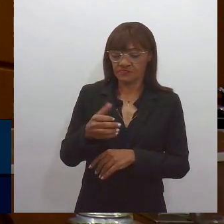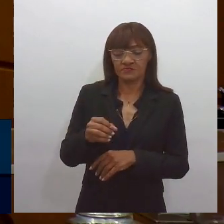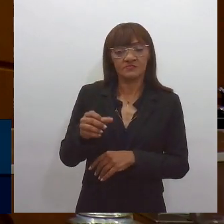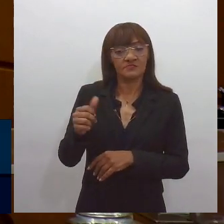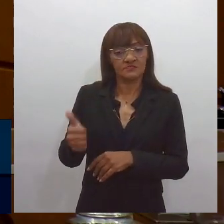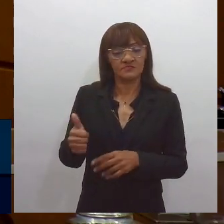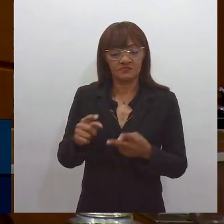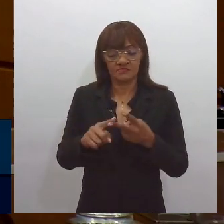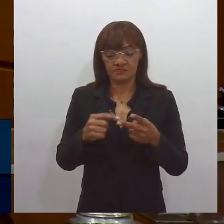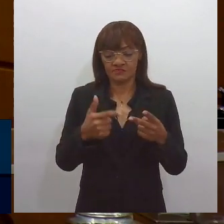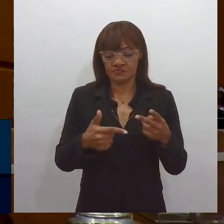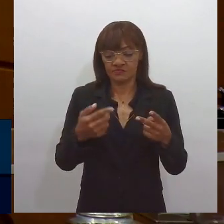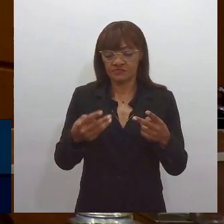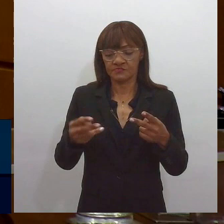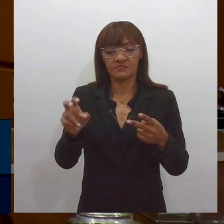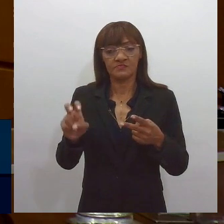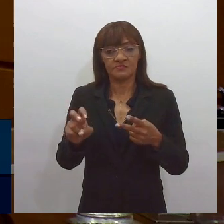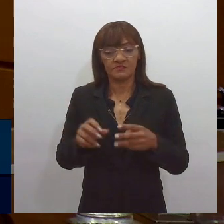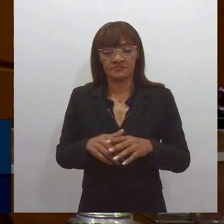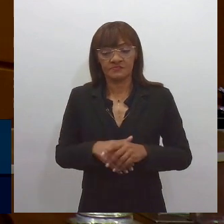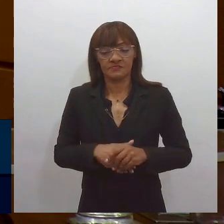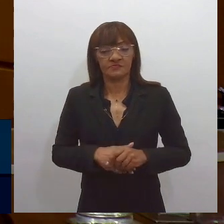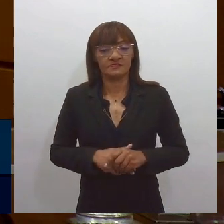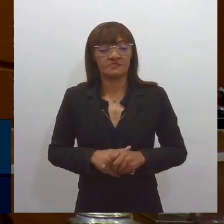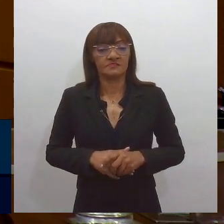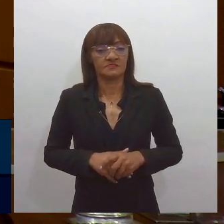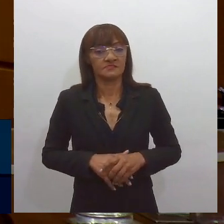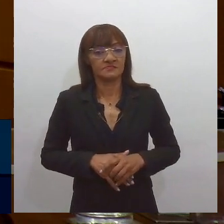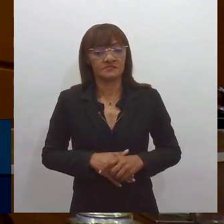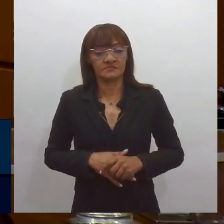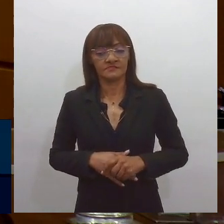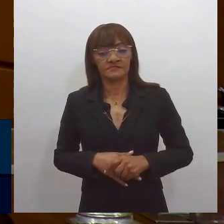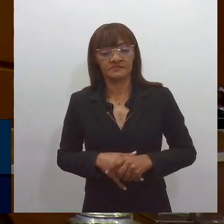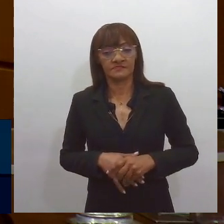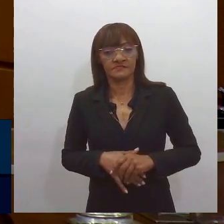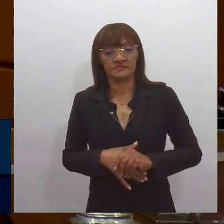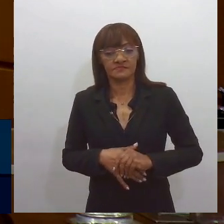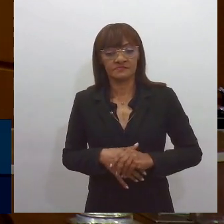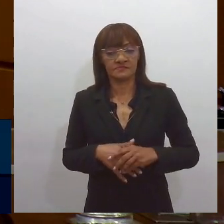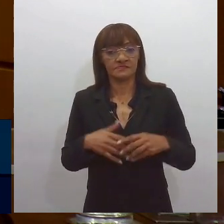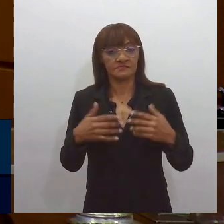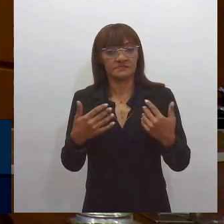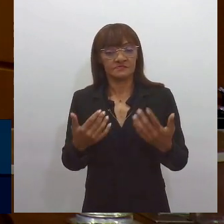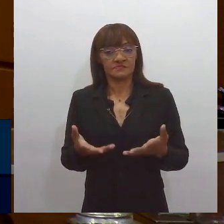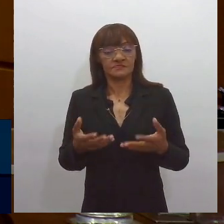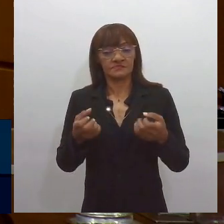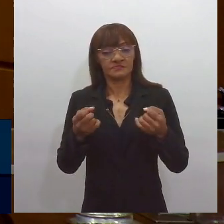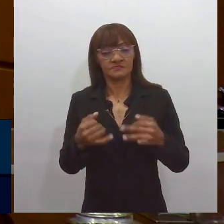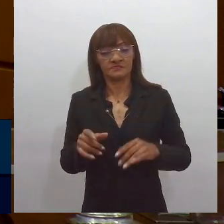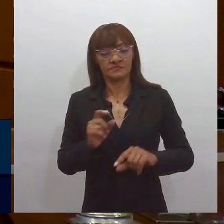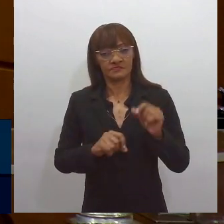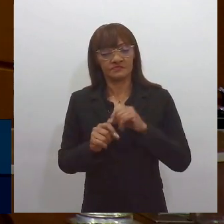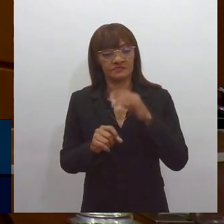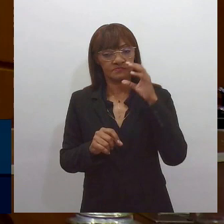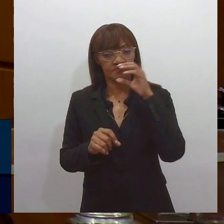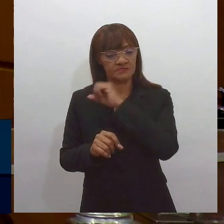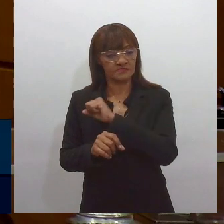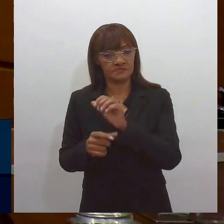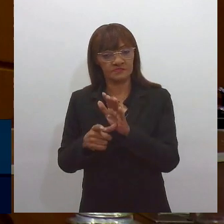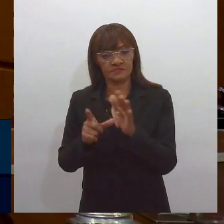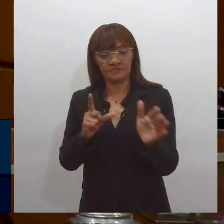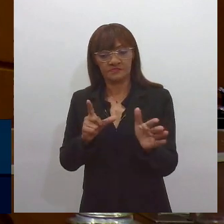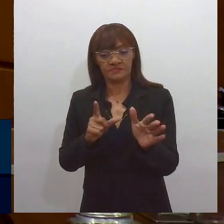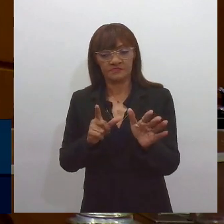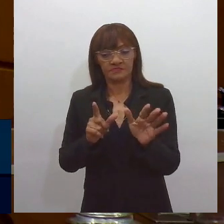br25 bom só falando um pouquinho e rapidamente antes da gente concluir do papel do denite na